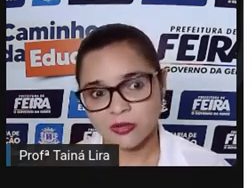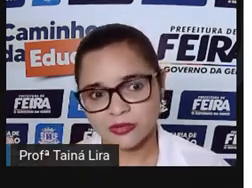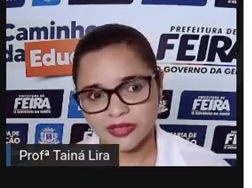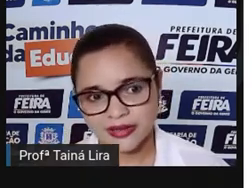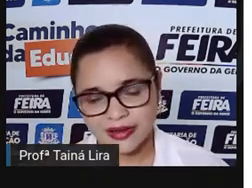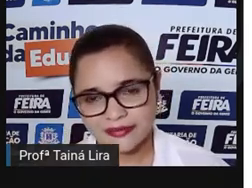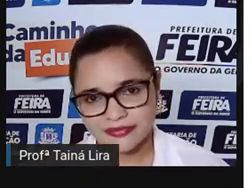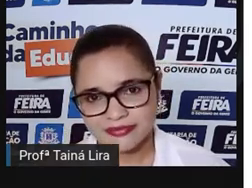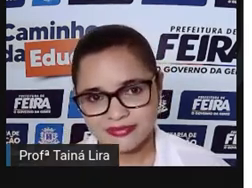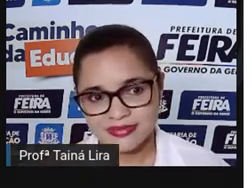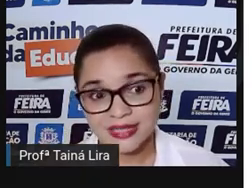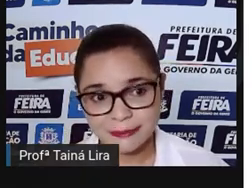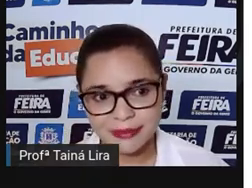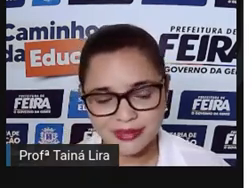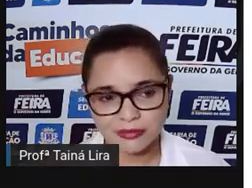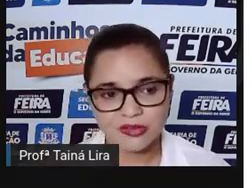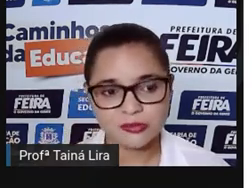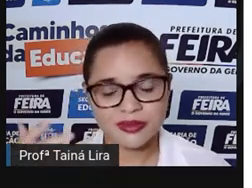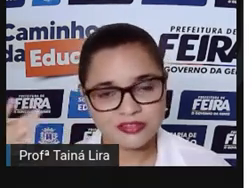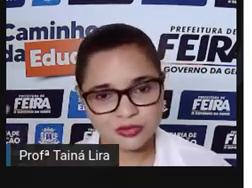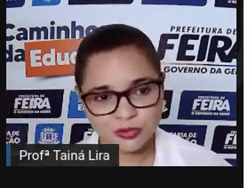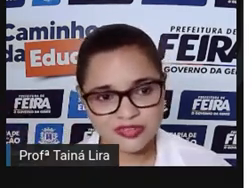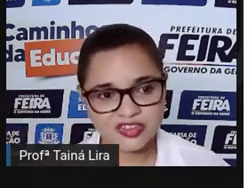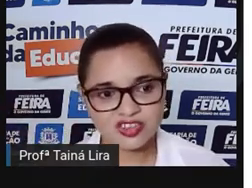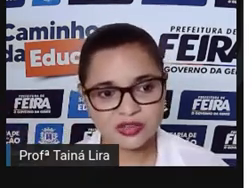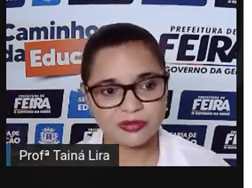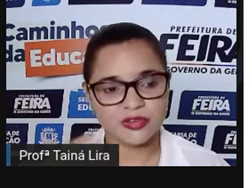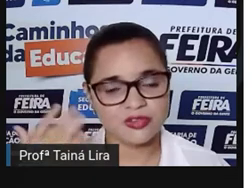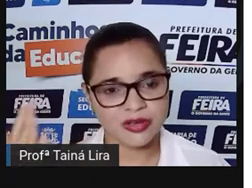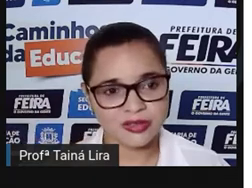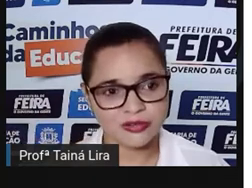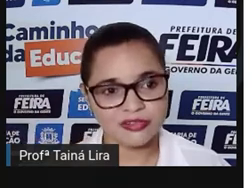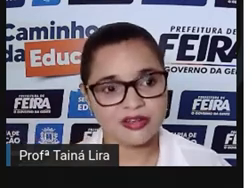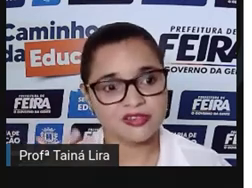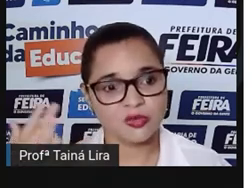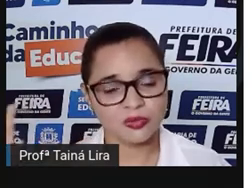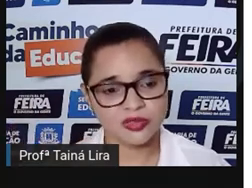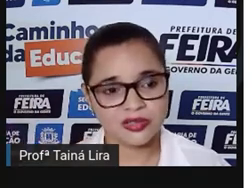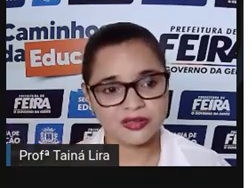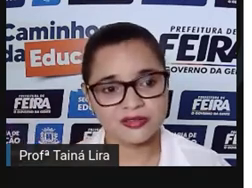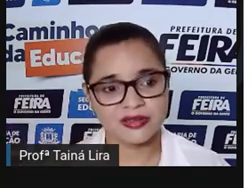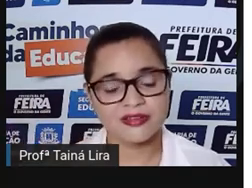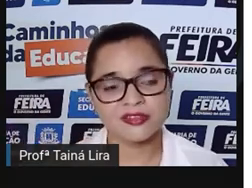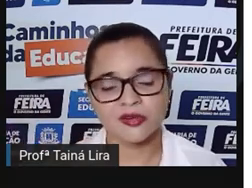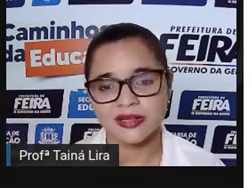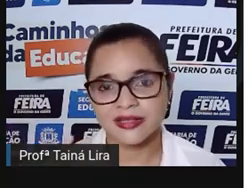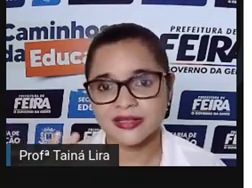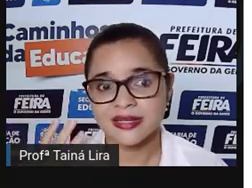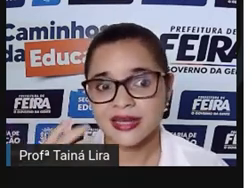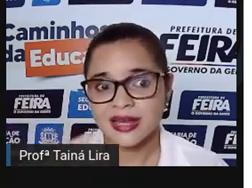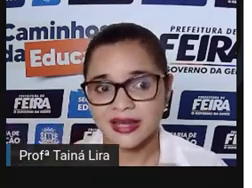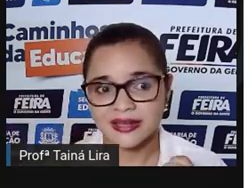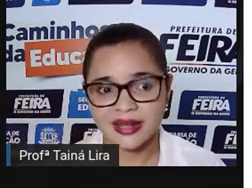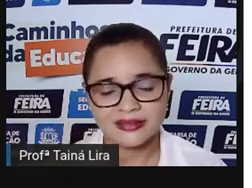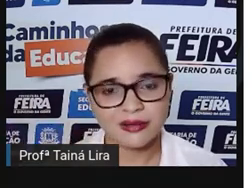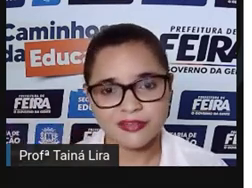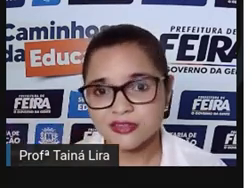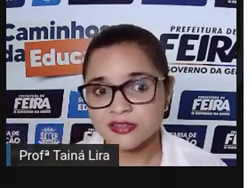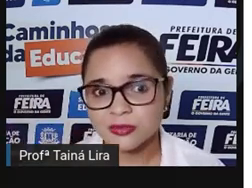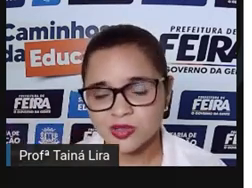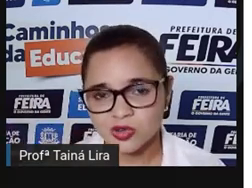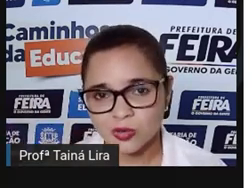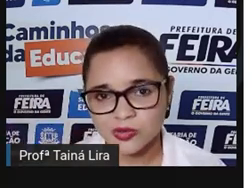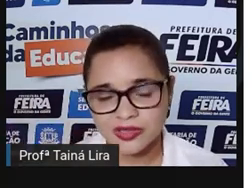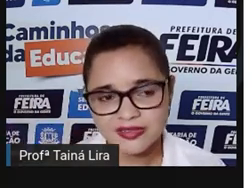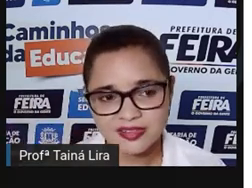de se comunicar também com as pessoas que estão ao nosso redor e ficar se comunicando, né, só ali através